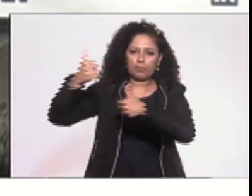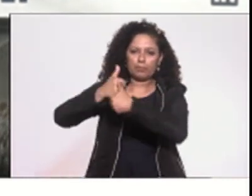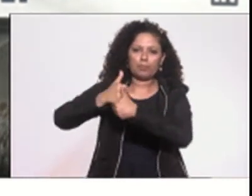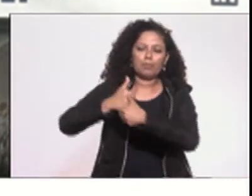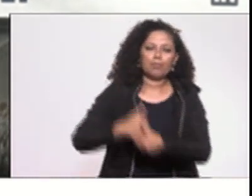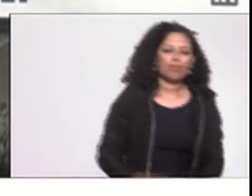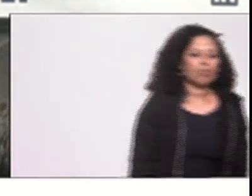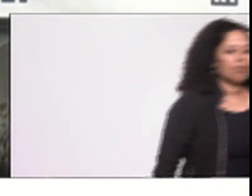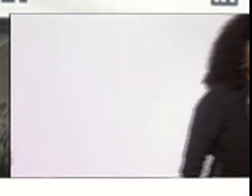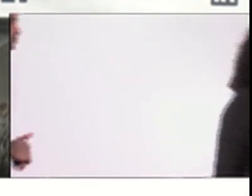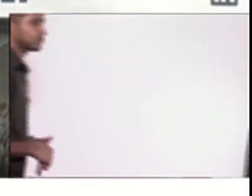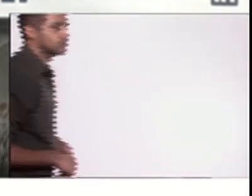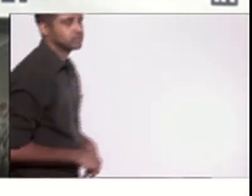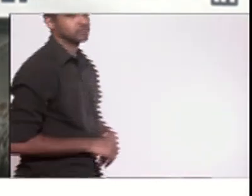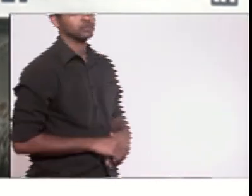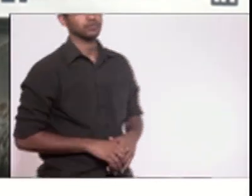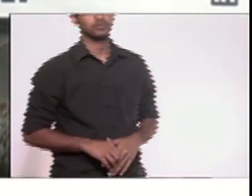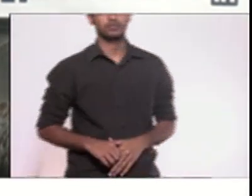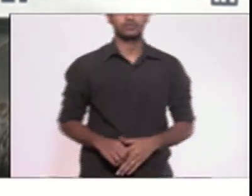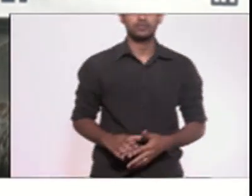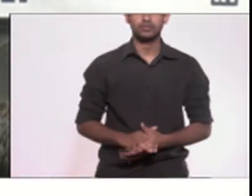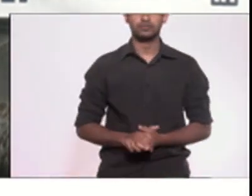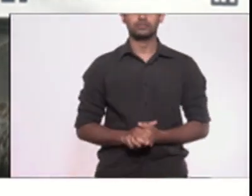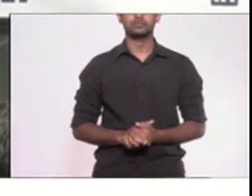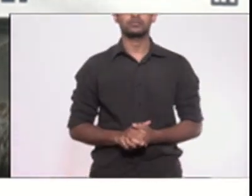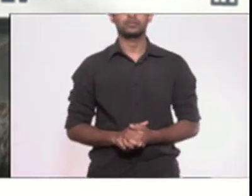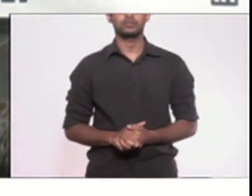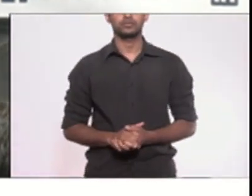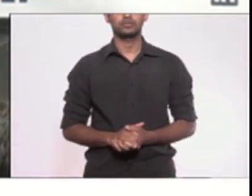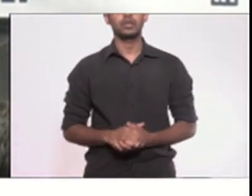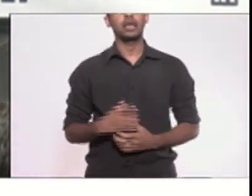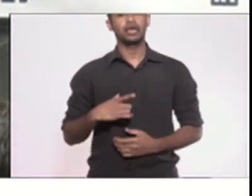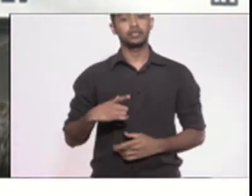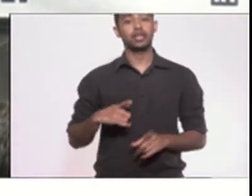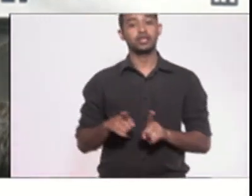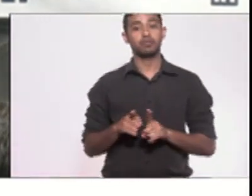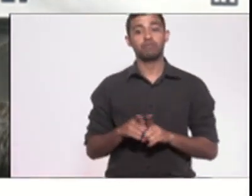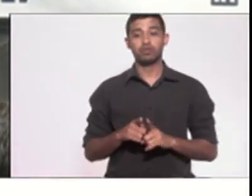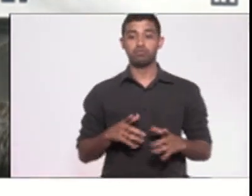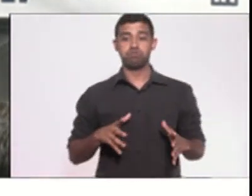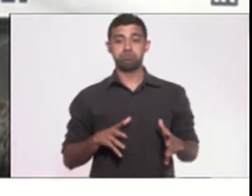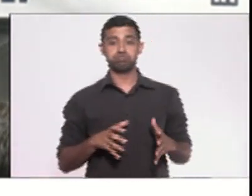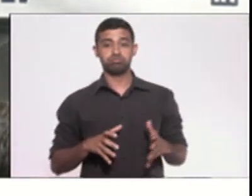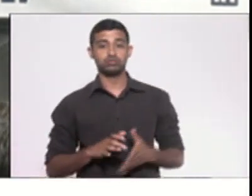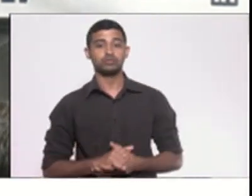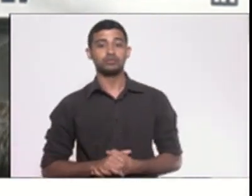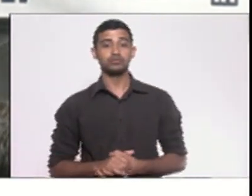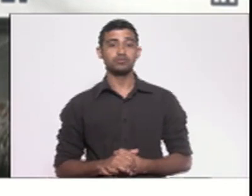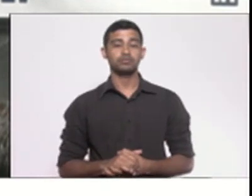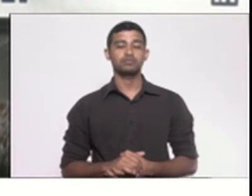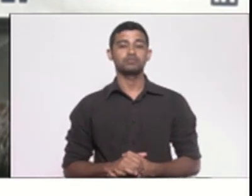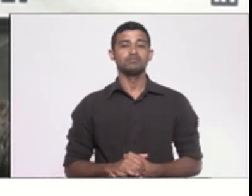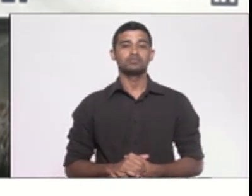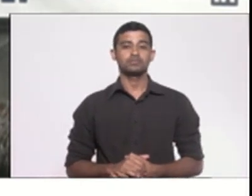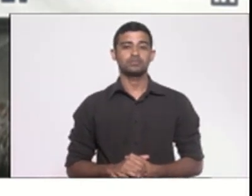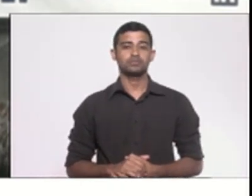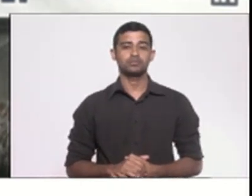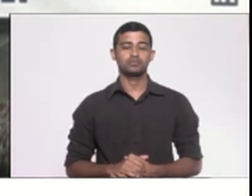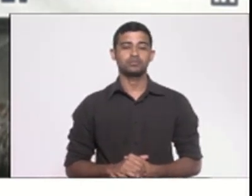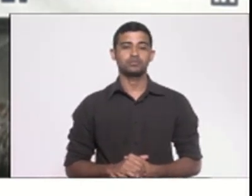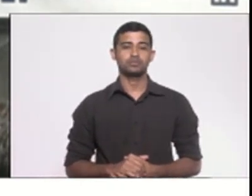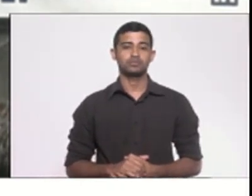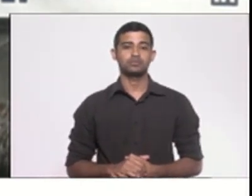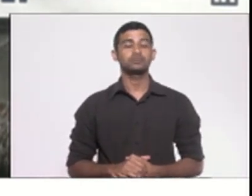esse gás nitrogênio, aplica pressão e alta temperatura com queima de combustível fóssil